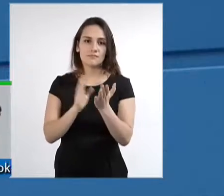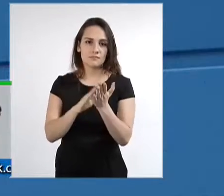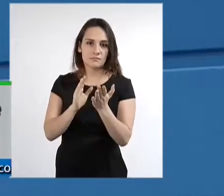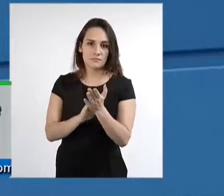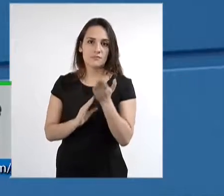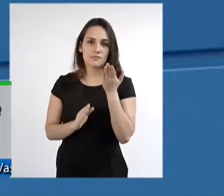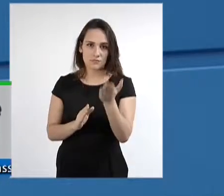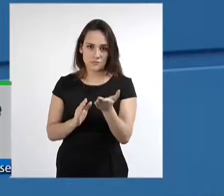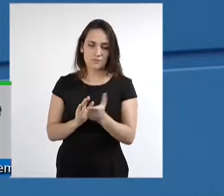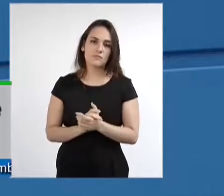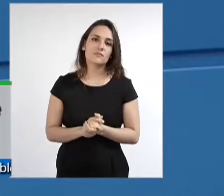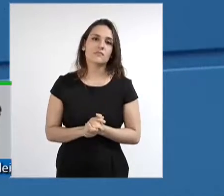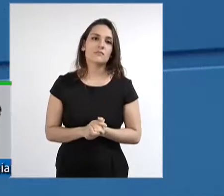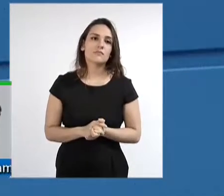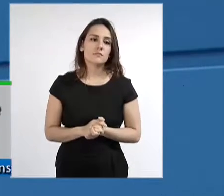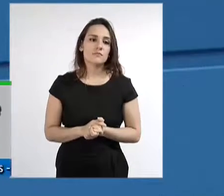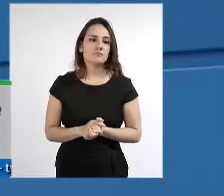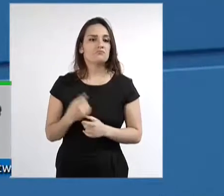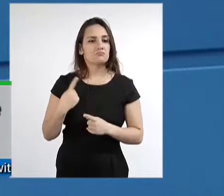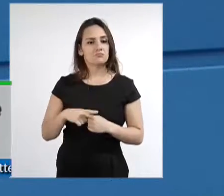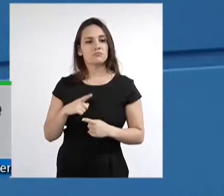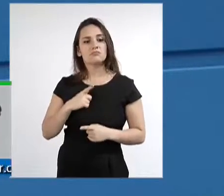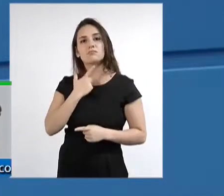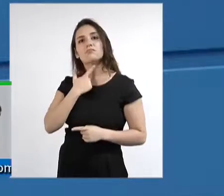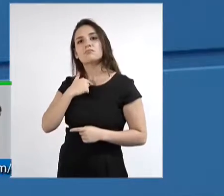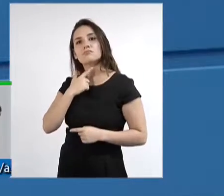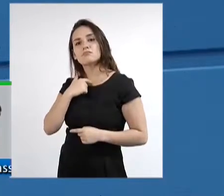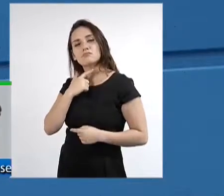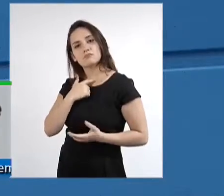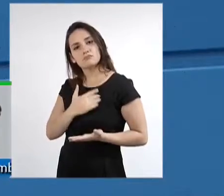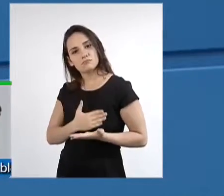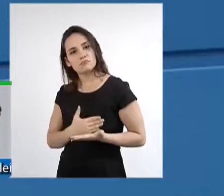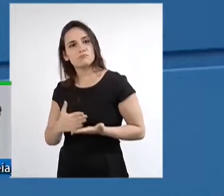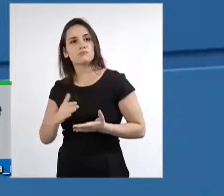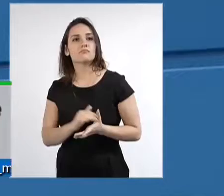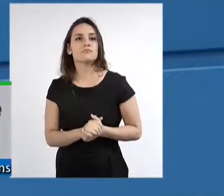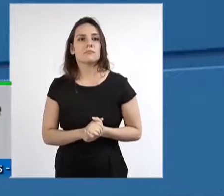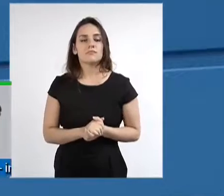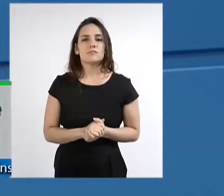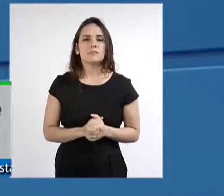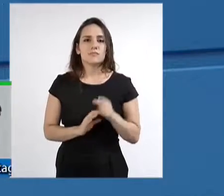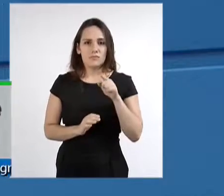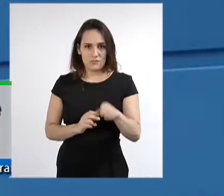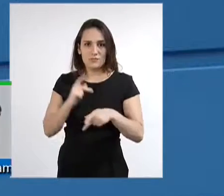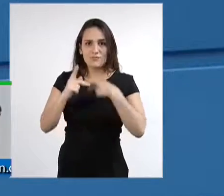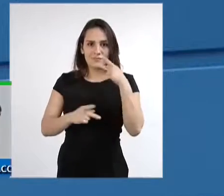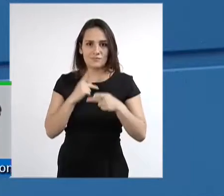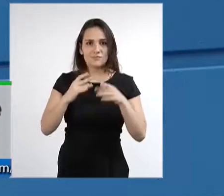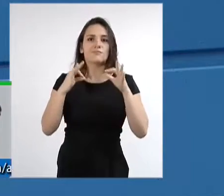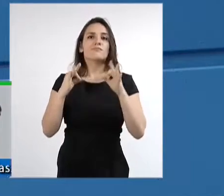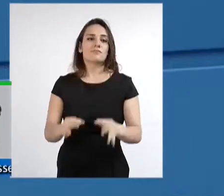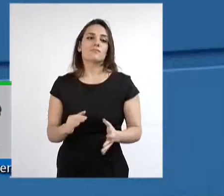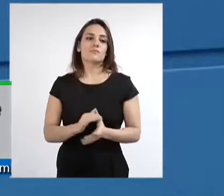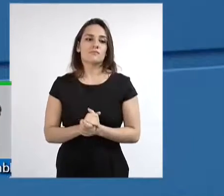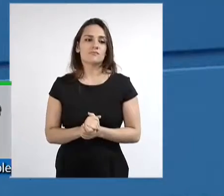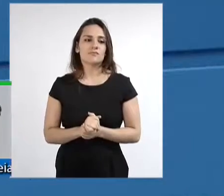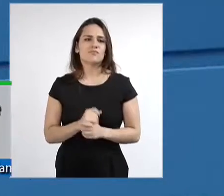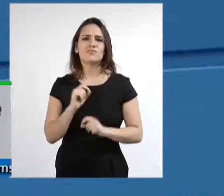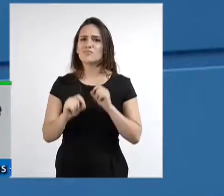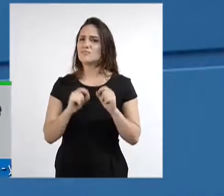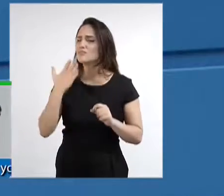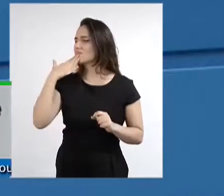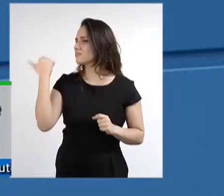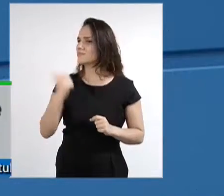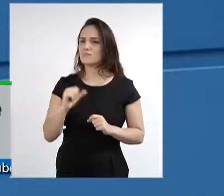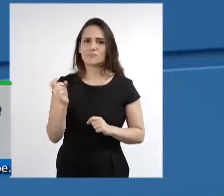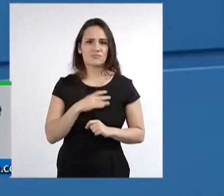parabenizar Vossa Excelência pela iniciativa e como bem iniciou o seu pronunciamento, o maior temor do